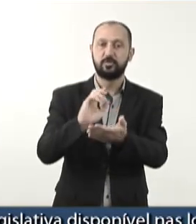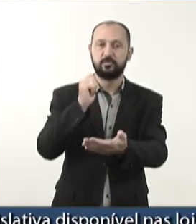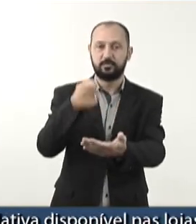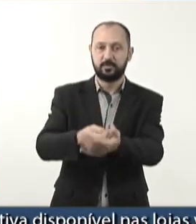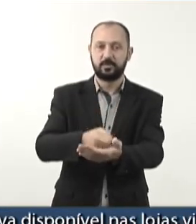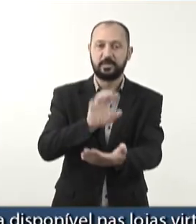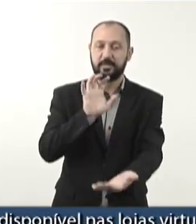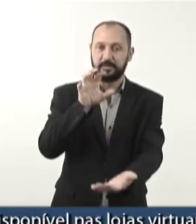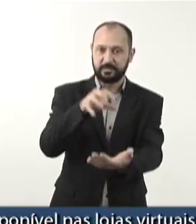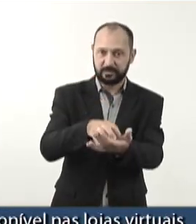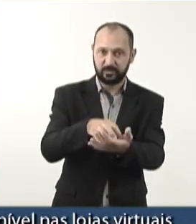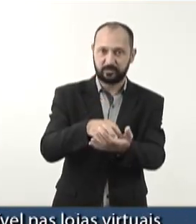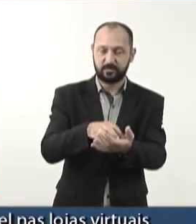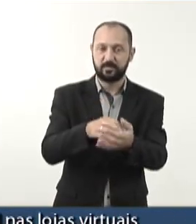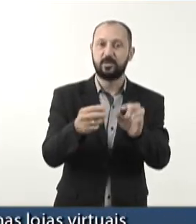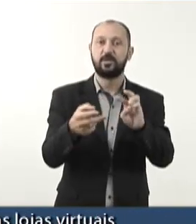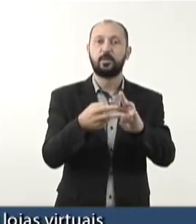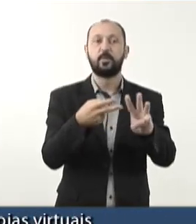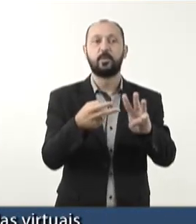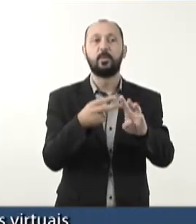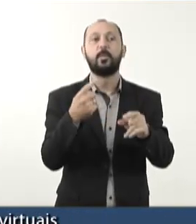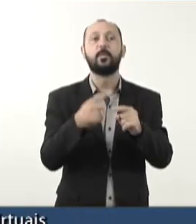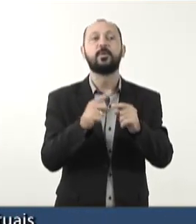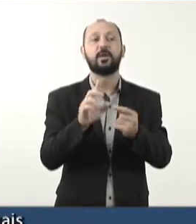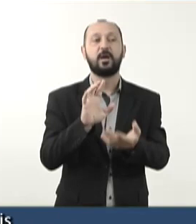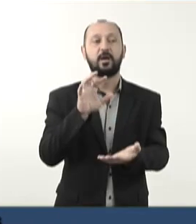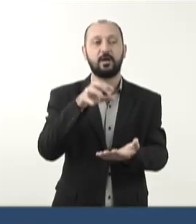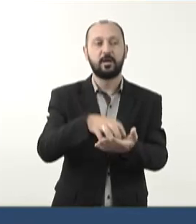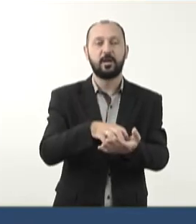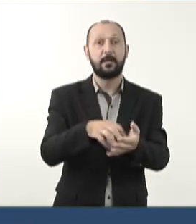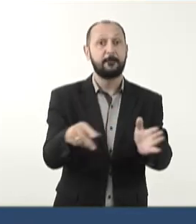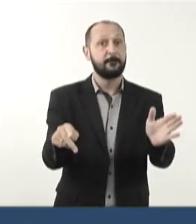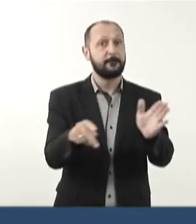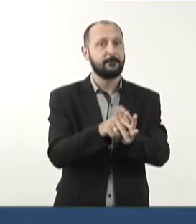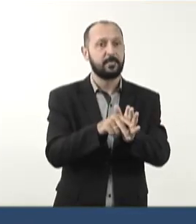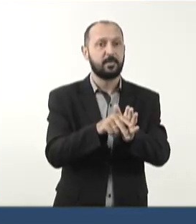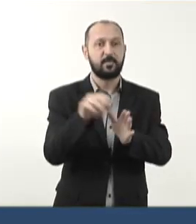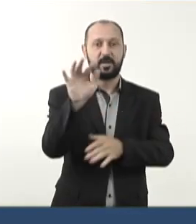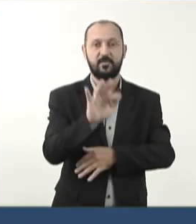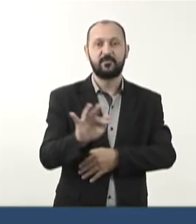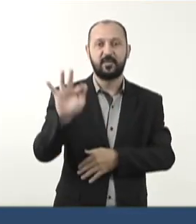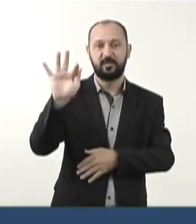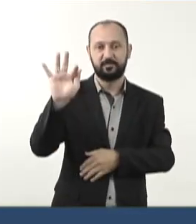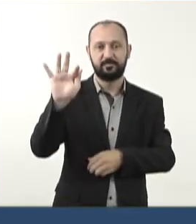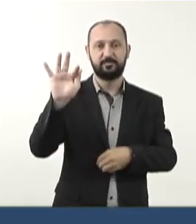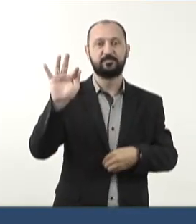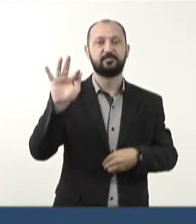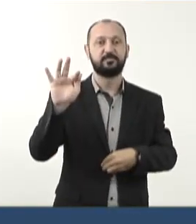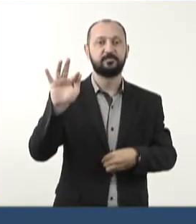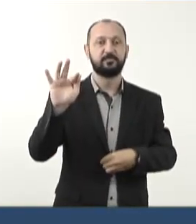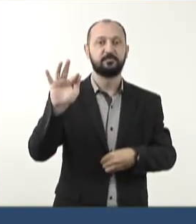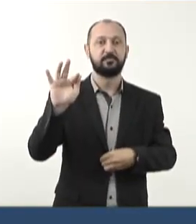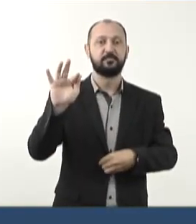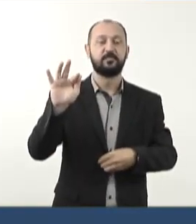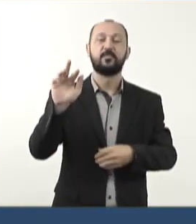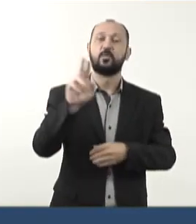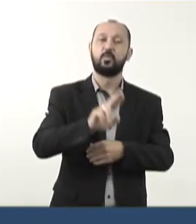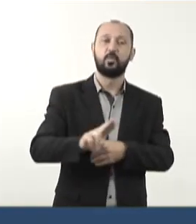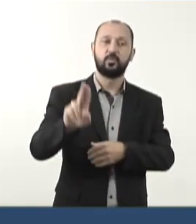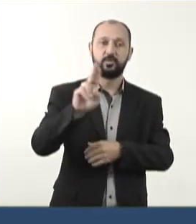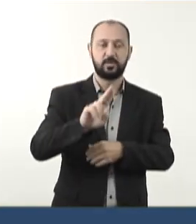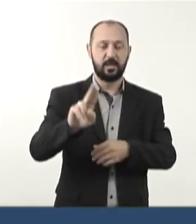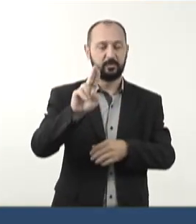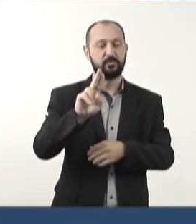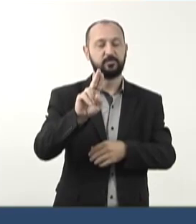reserva indígena, até porque a reserva indígena é um patrimônio da União, ela é usada